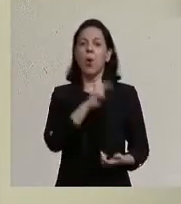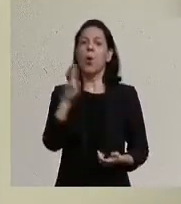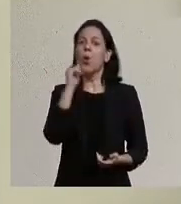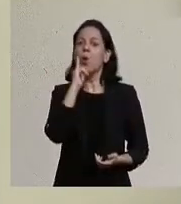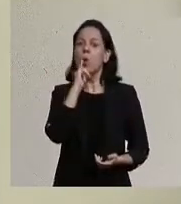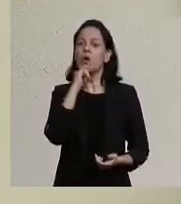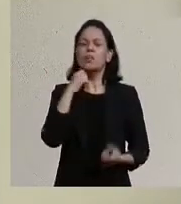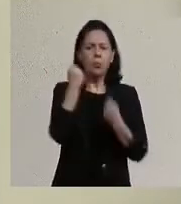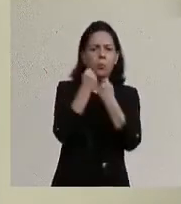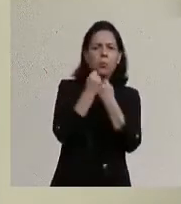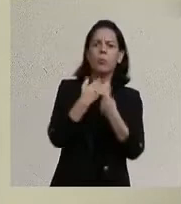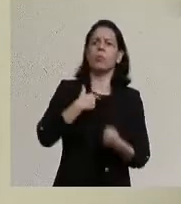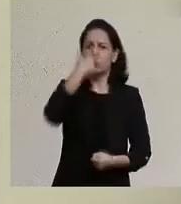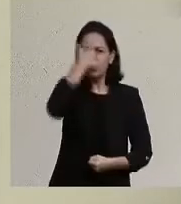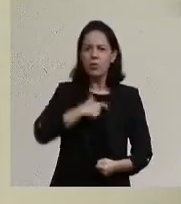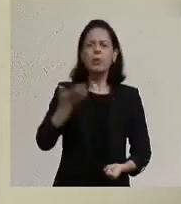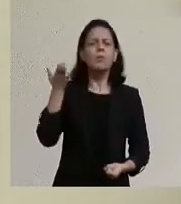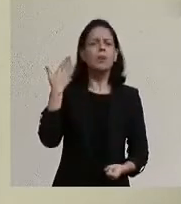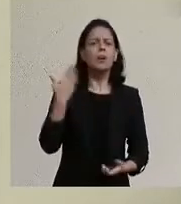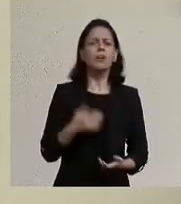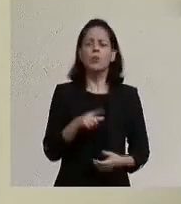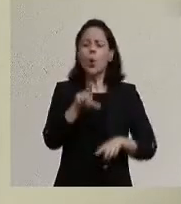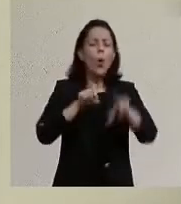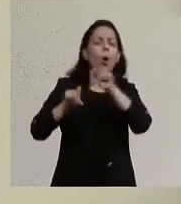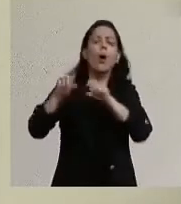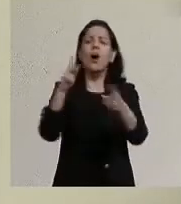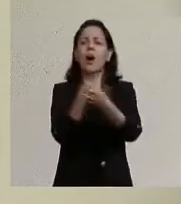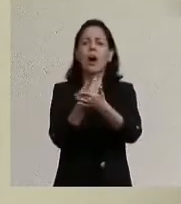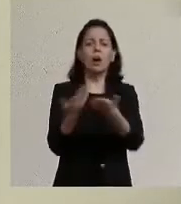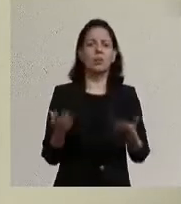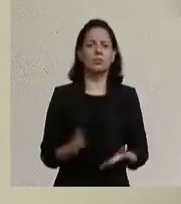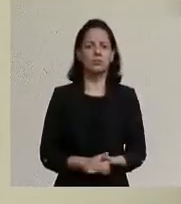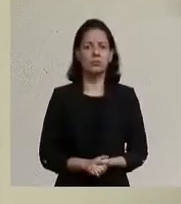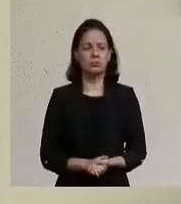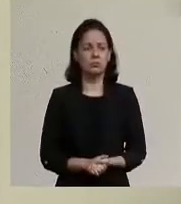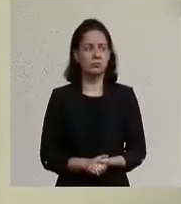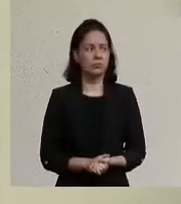você foi me declarar apoio tem que escolher